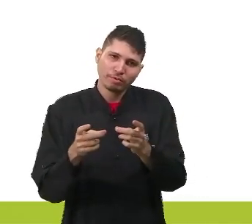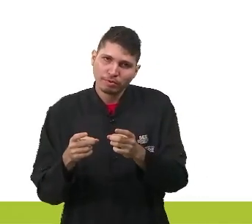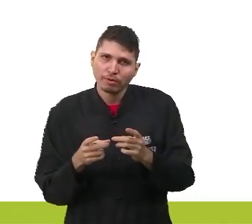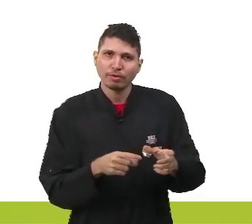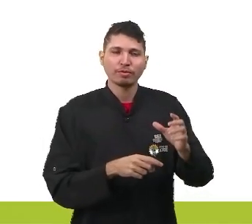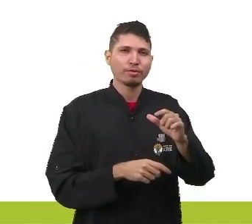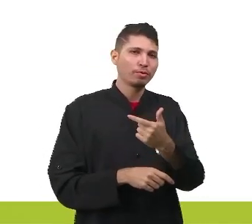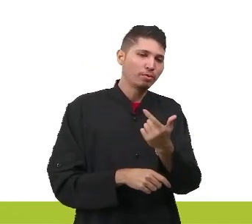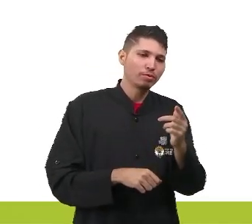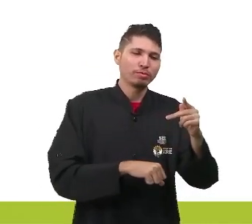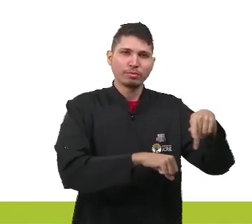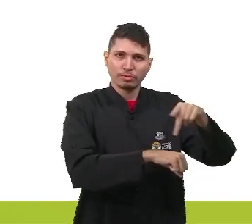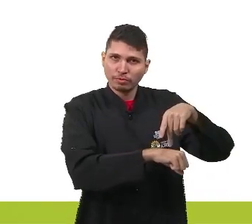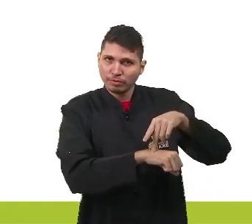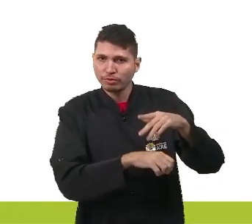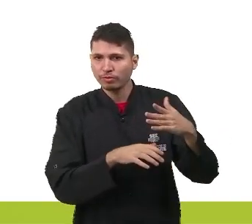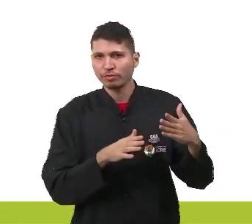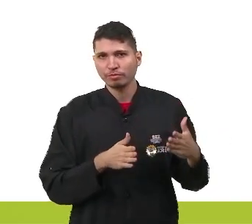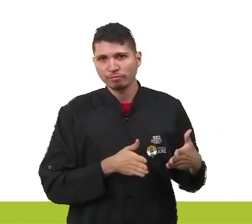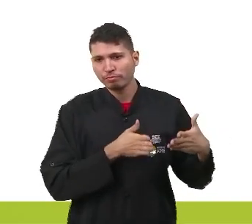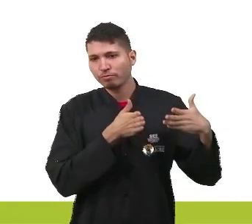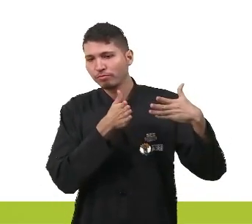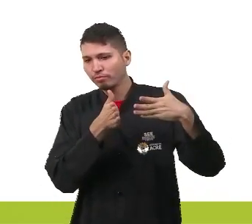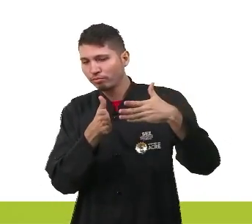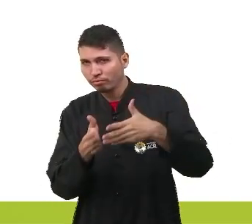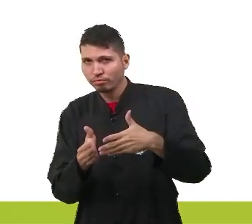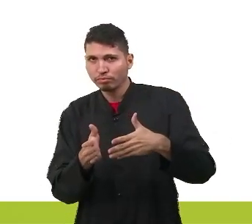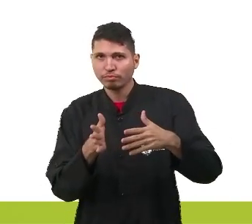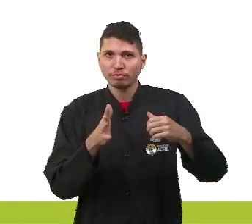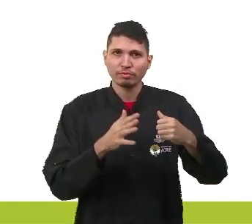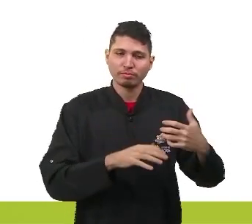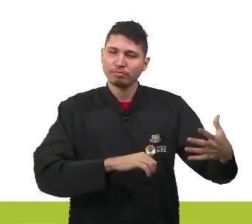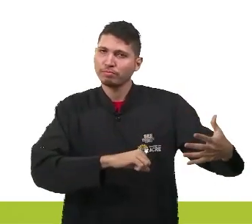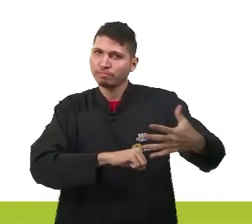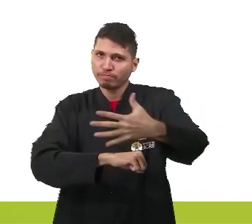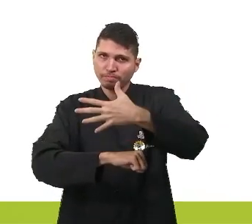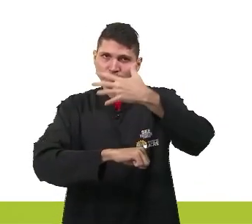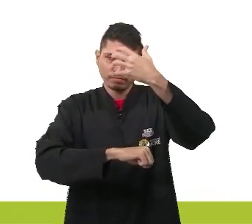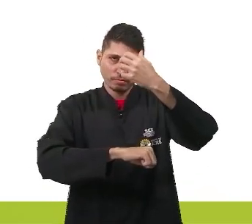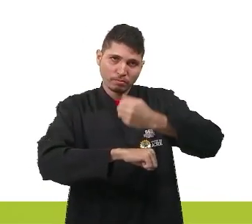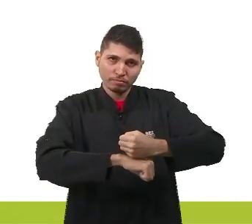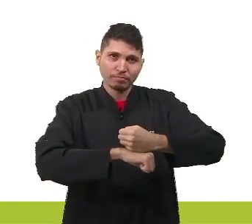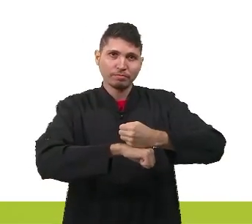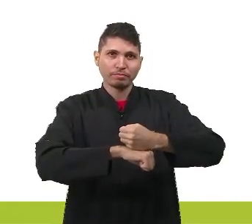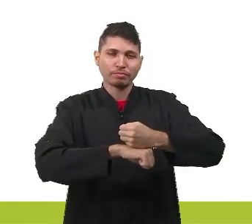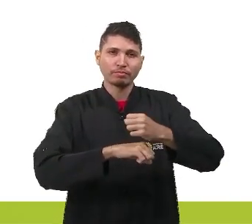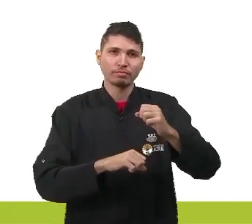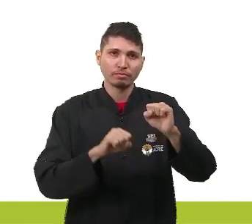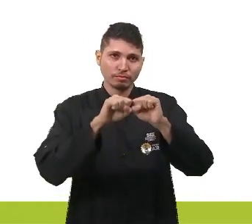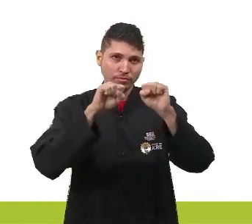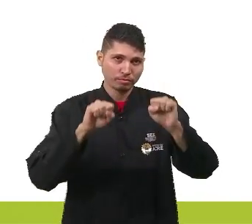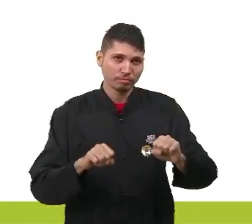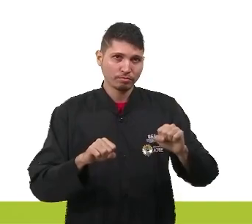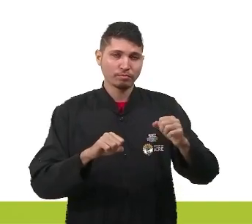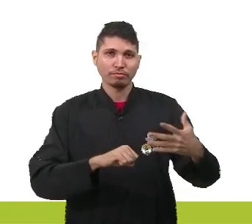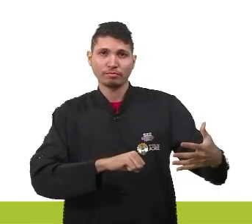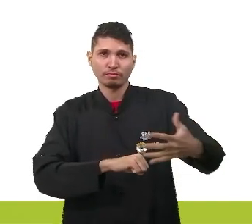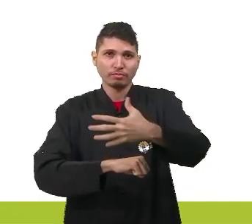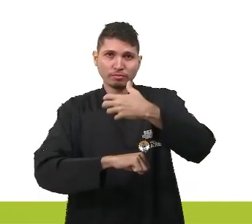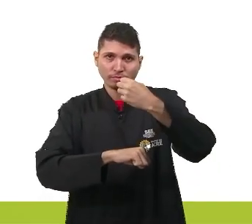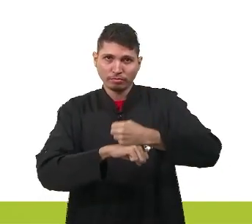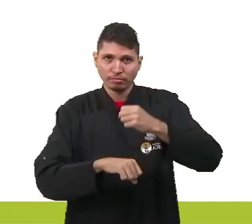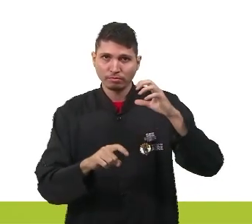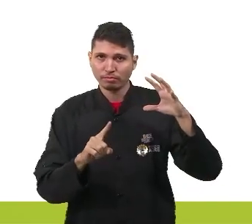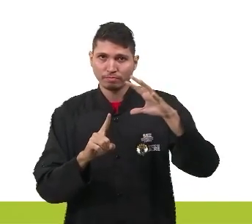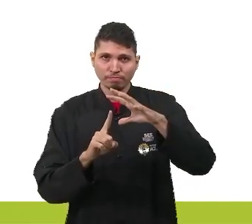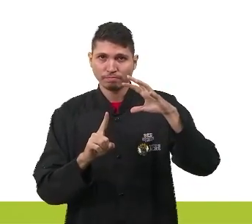outros territórios e estabelecendo o processo de colonialismo, de colônias. Então, o sistema colonial sofreu grande influência da